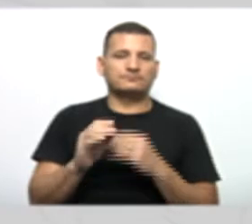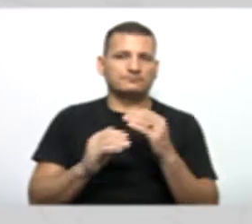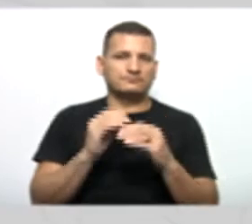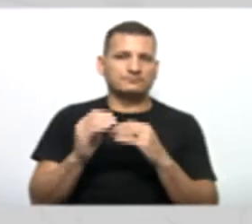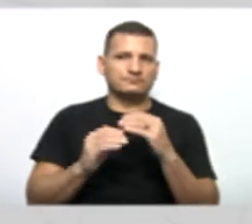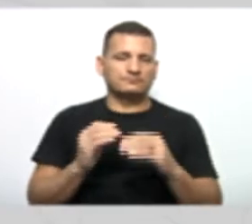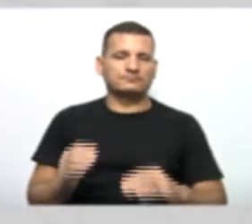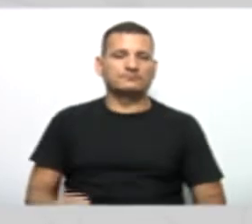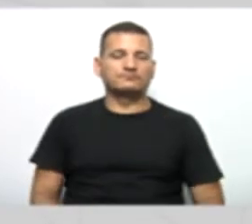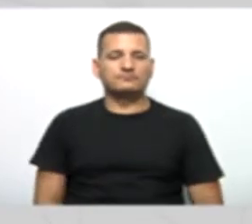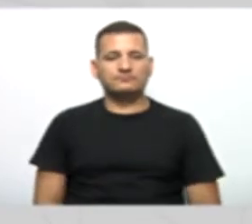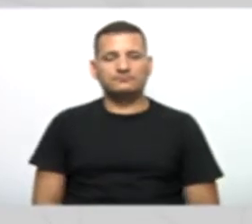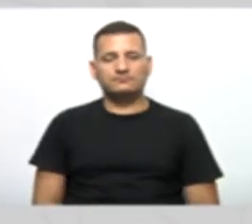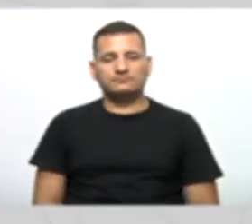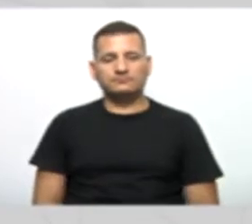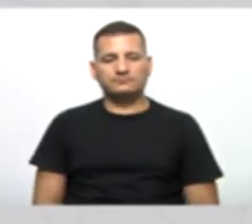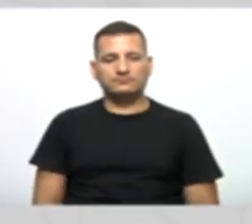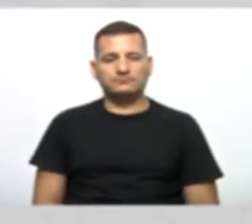Olha só.